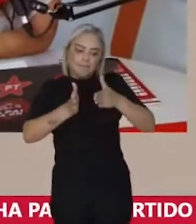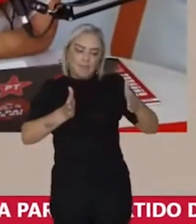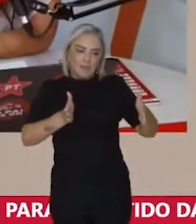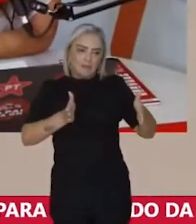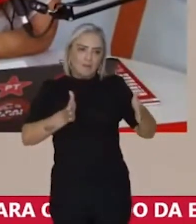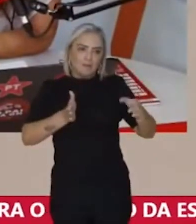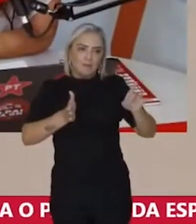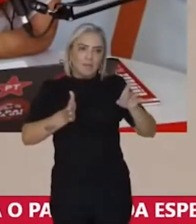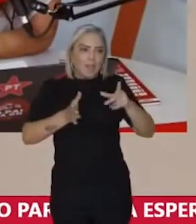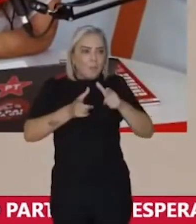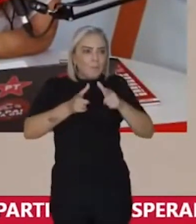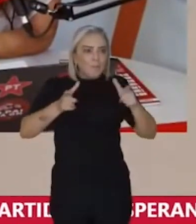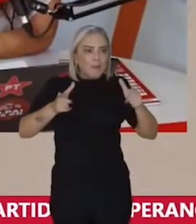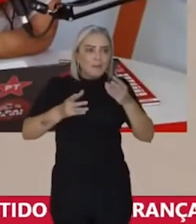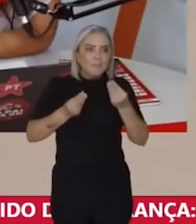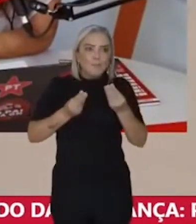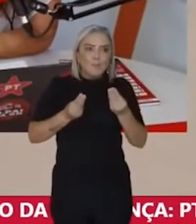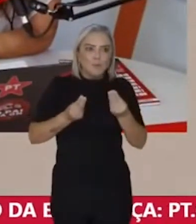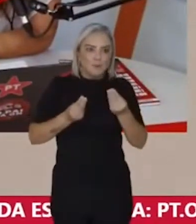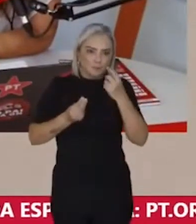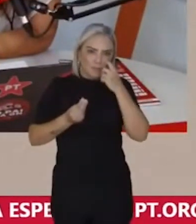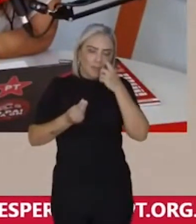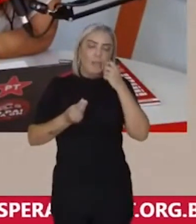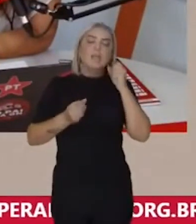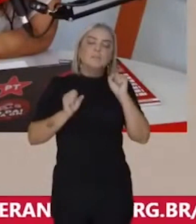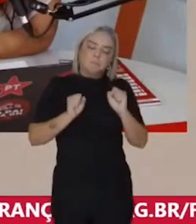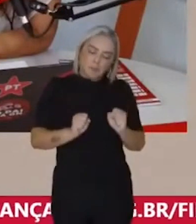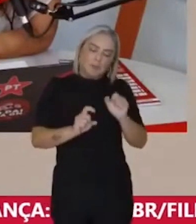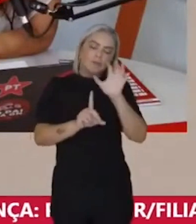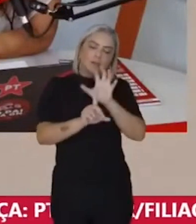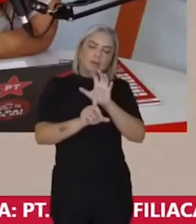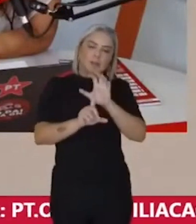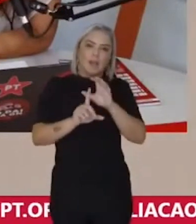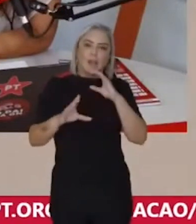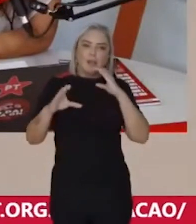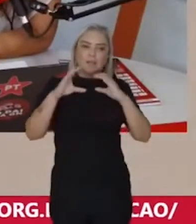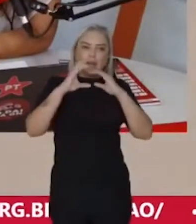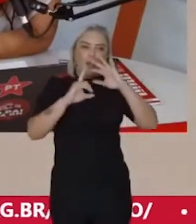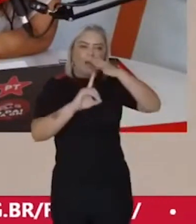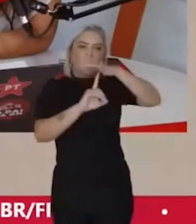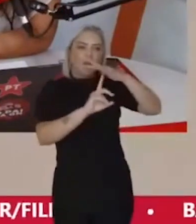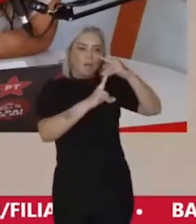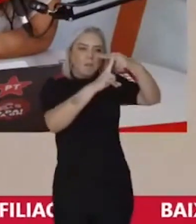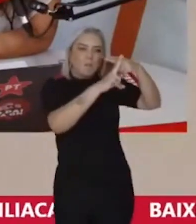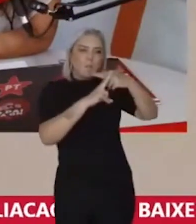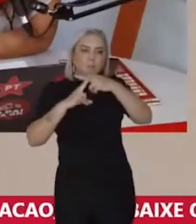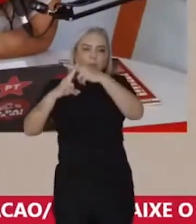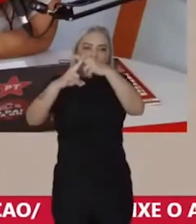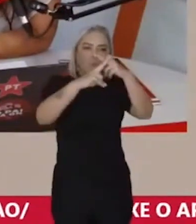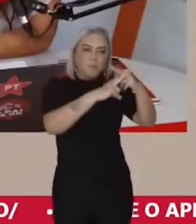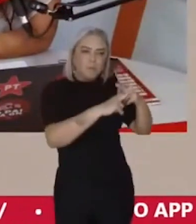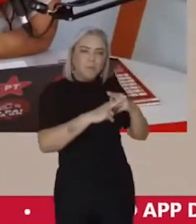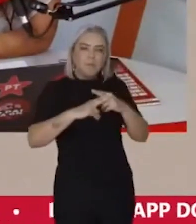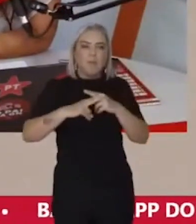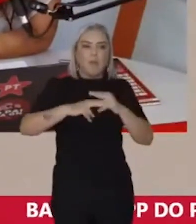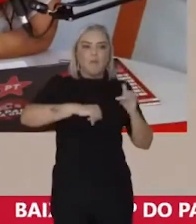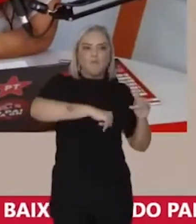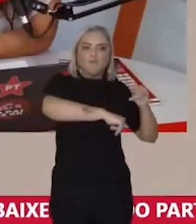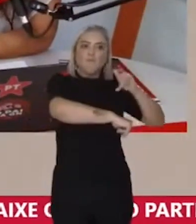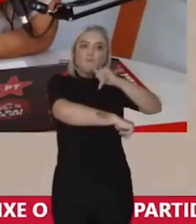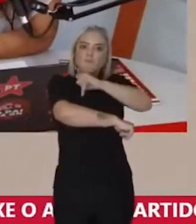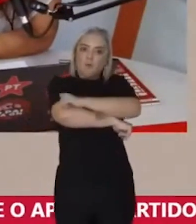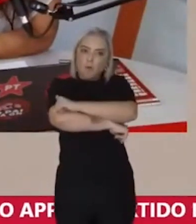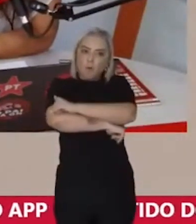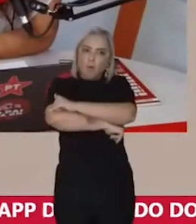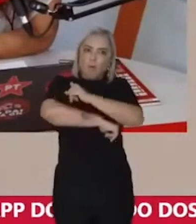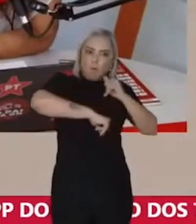isso aumenta fortemente e pode afetar comunicações por satélites, voo de aviões de mais